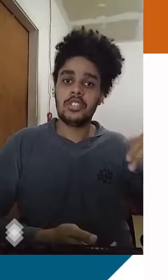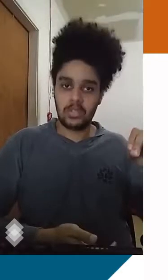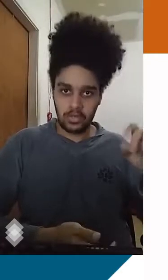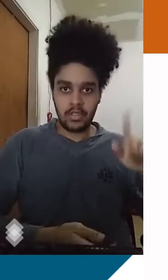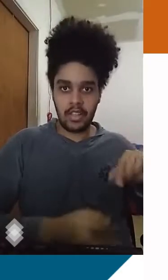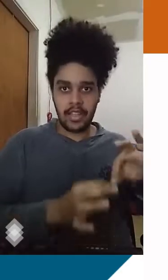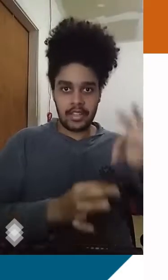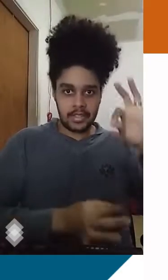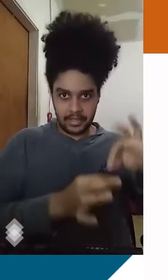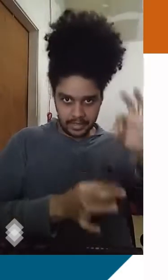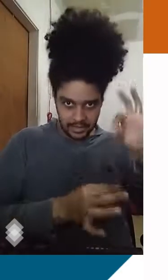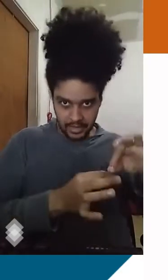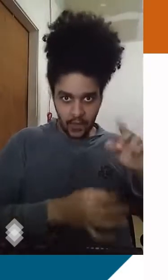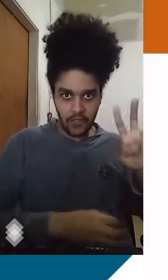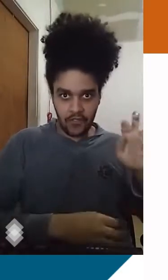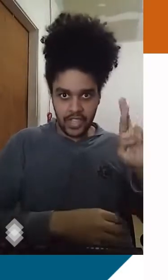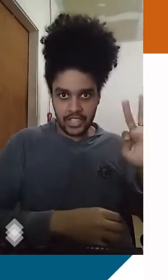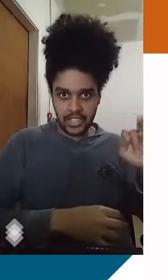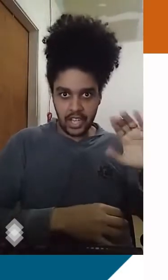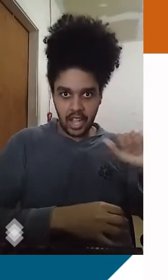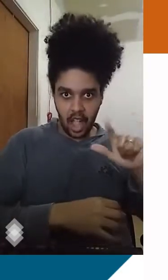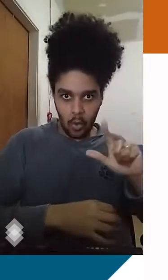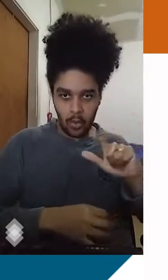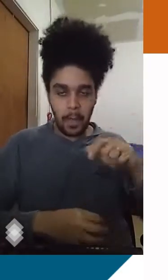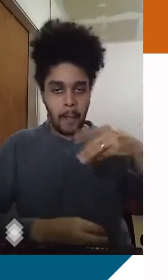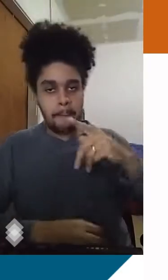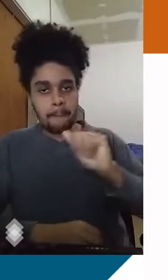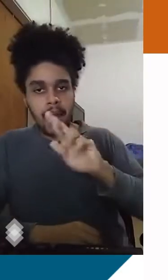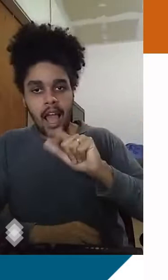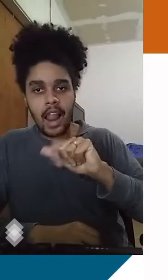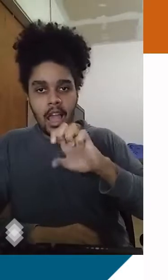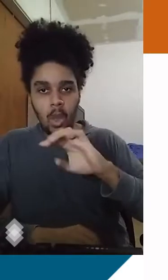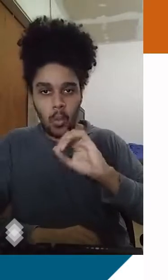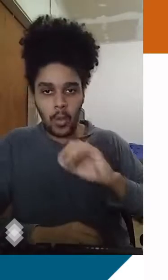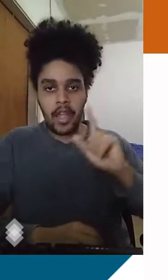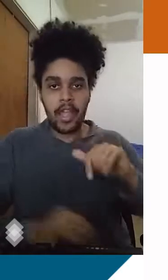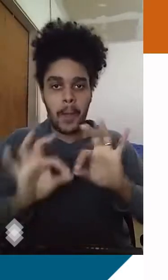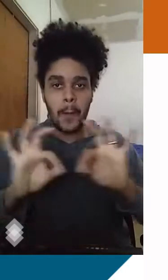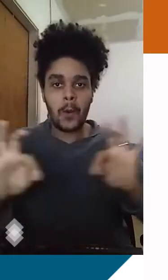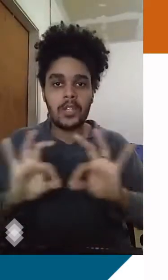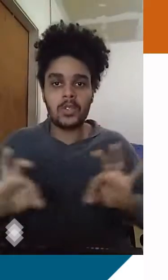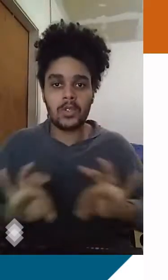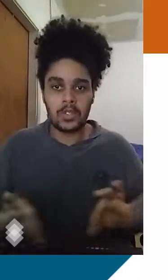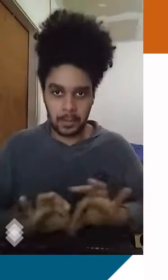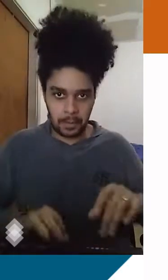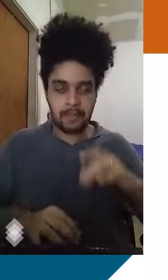essas linhas que a gente pode identificar como verticais, e os paralelos, que vão ser essas linhas